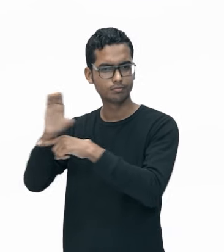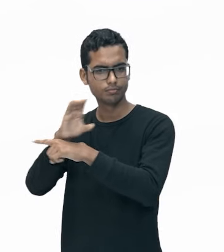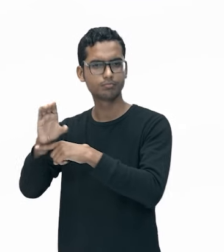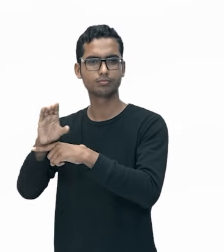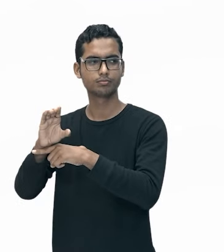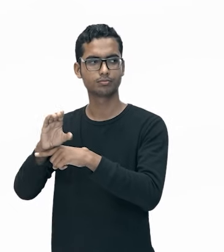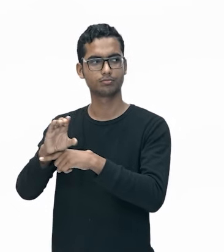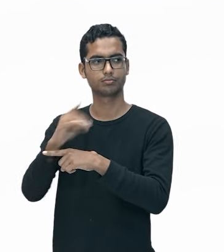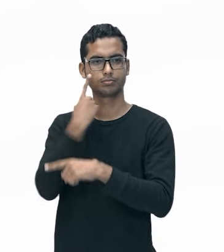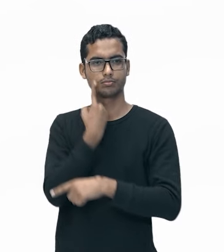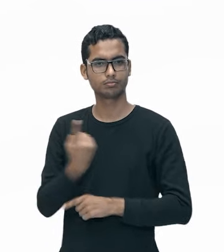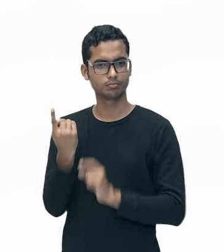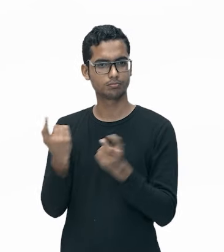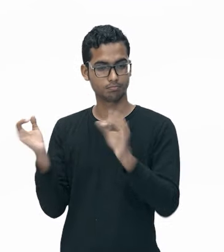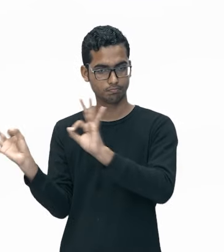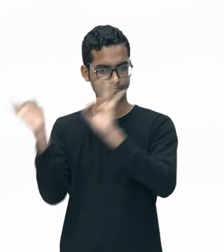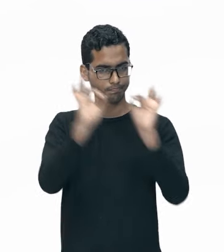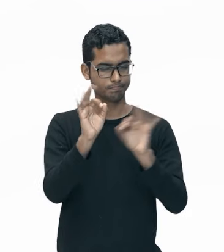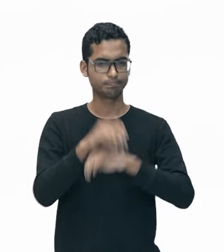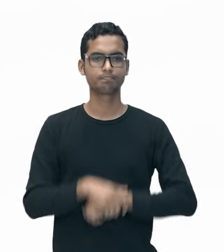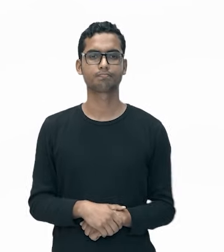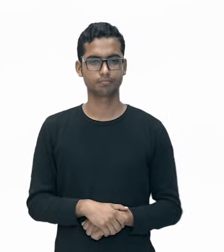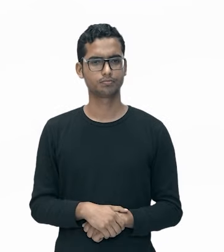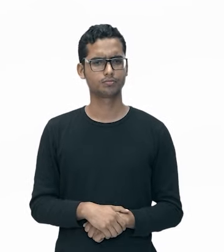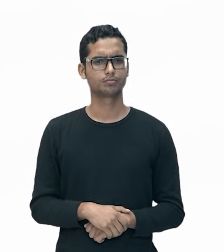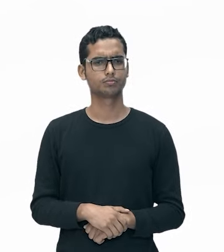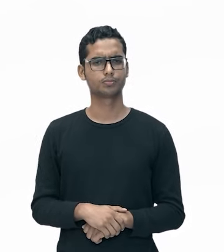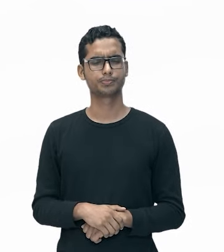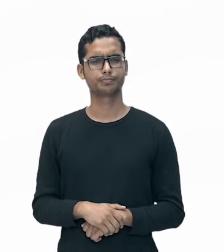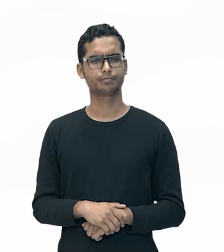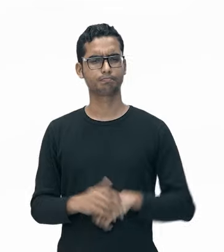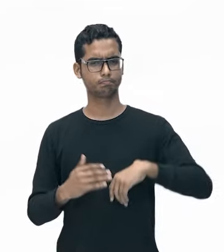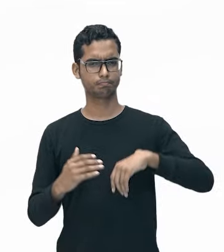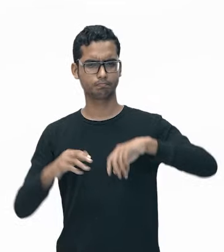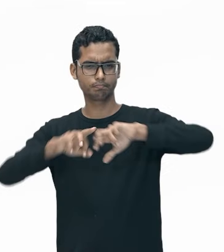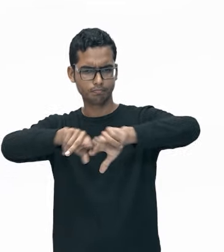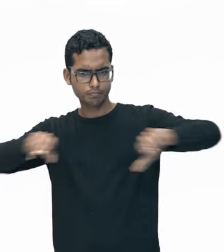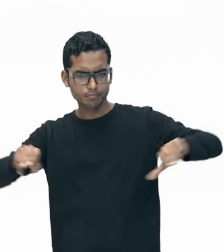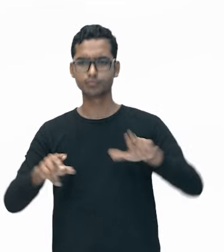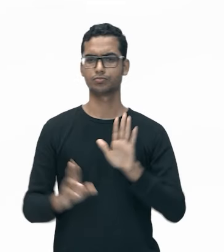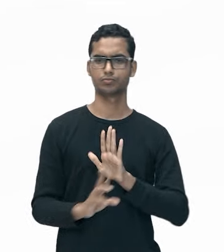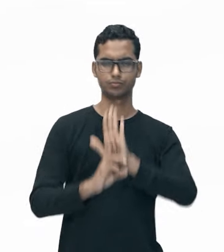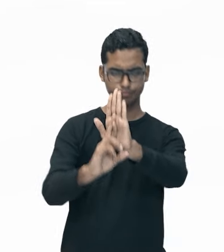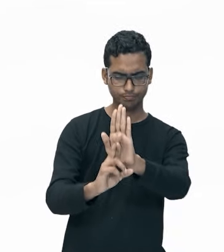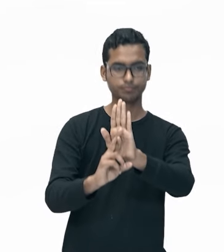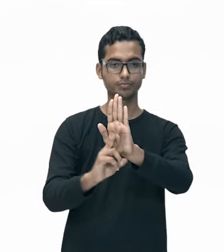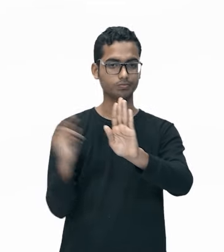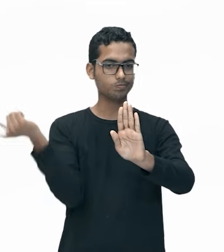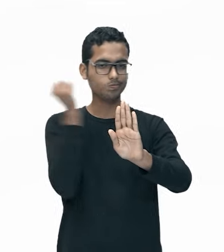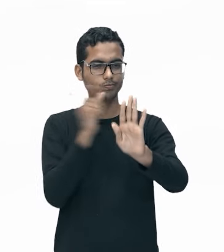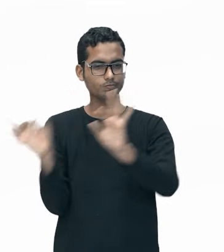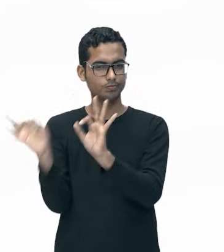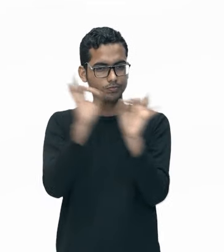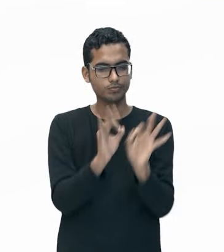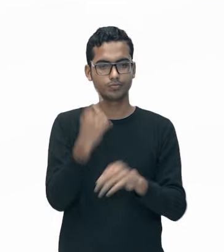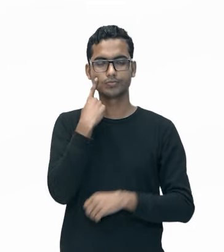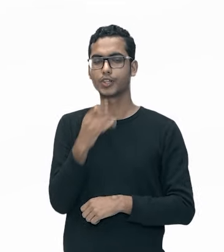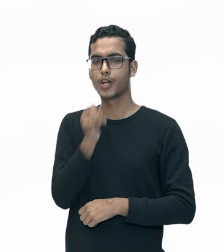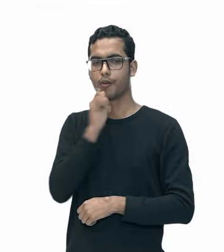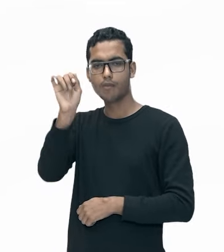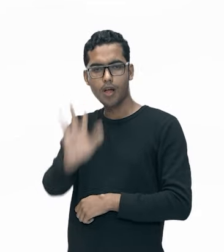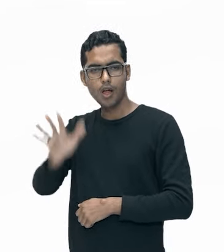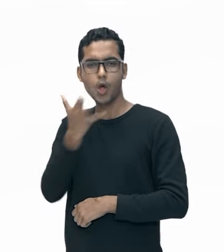tá então nós temos aqui um mix de de maneiras de representar né Então essa região por exemplo